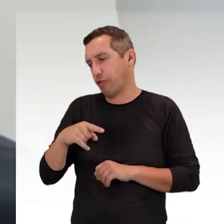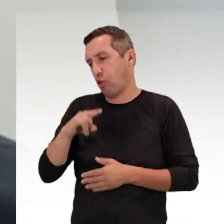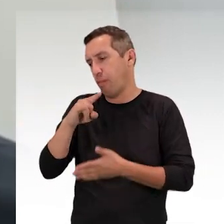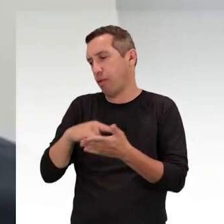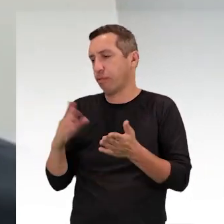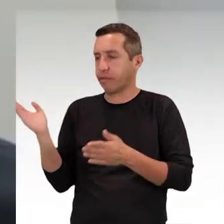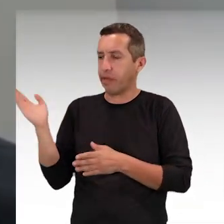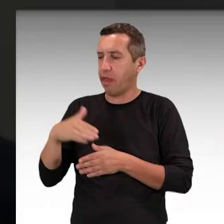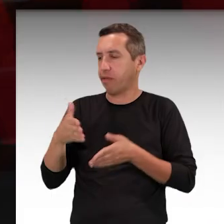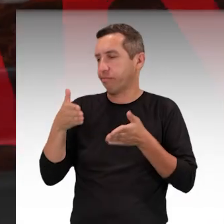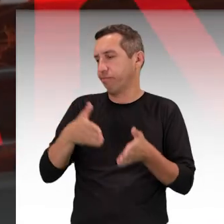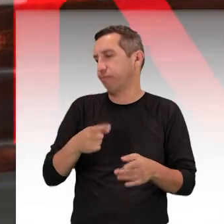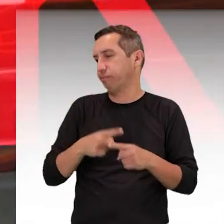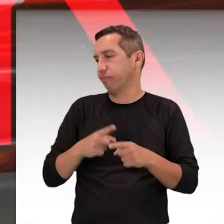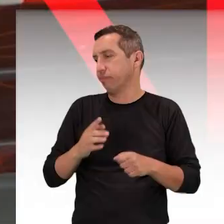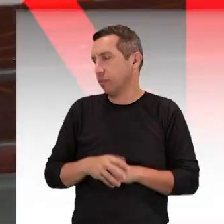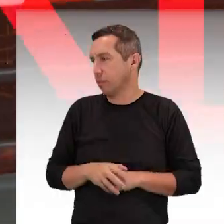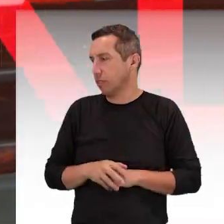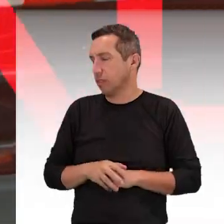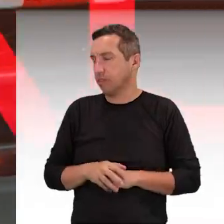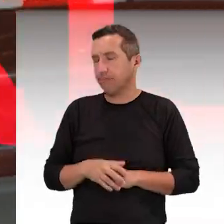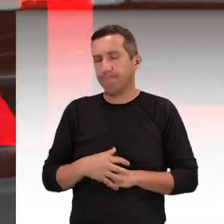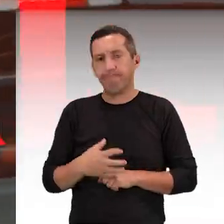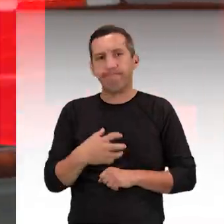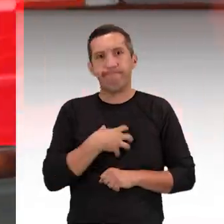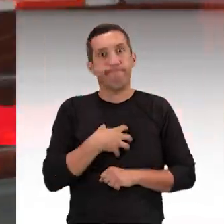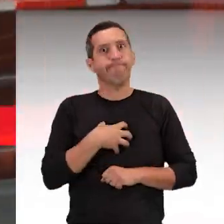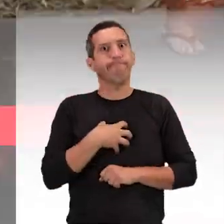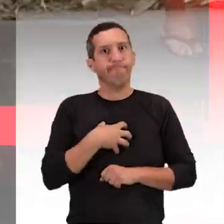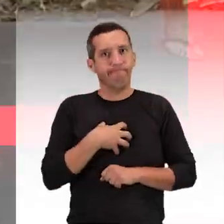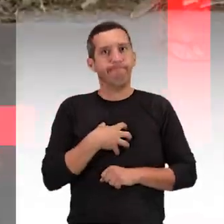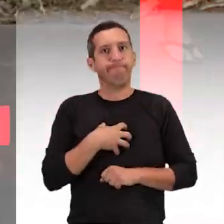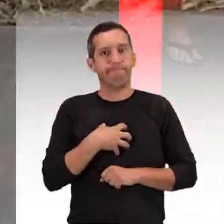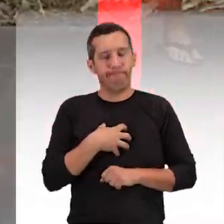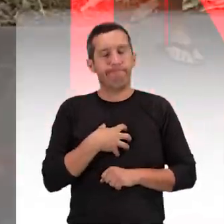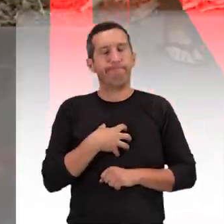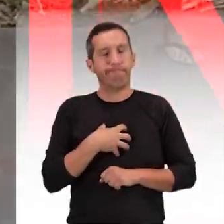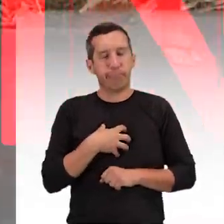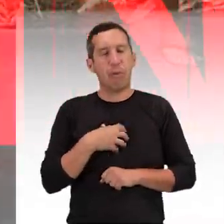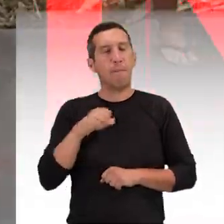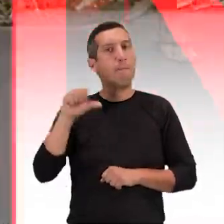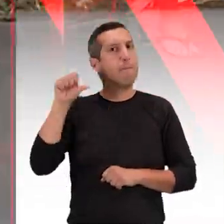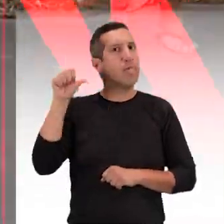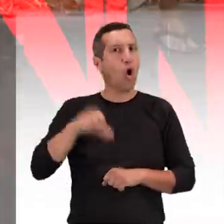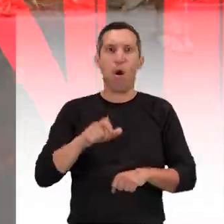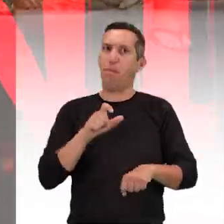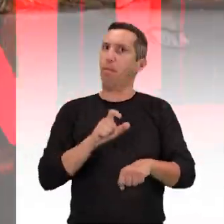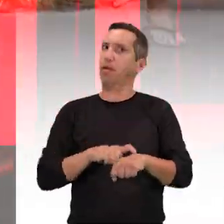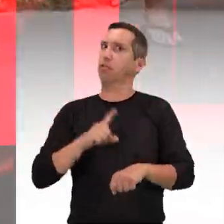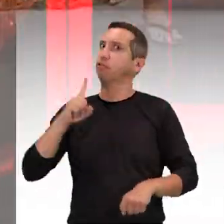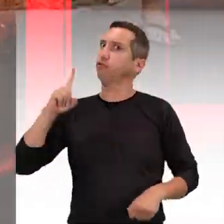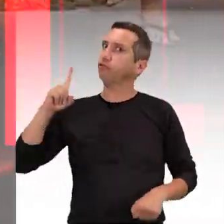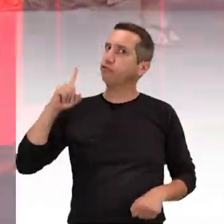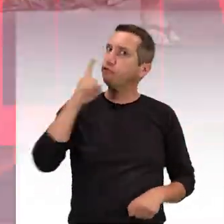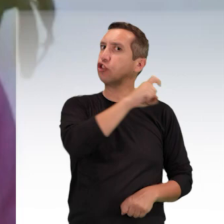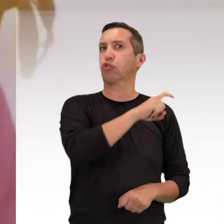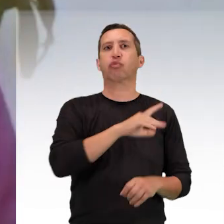para os procedimentos. A desinformação esteve presente em um dos piores cenários da